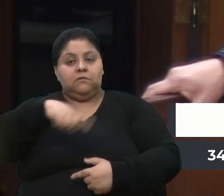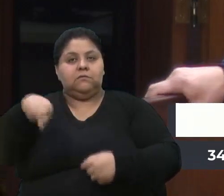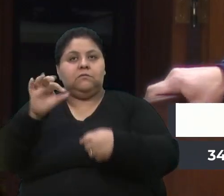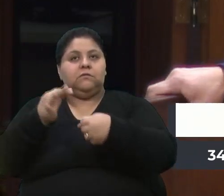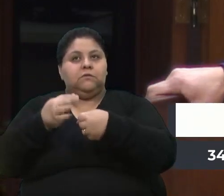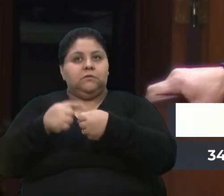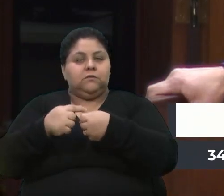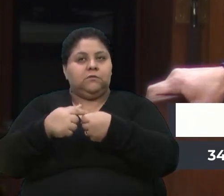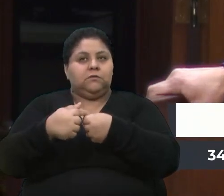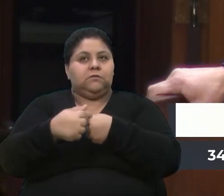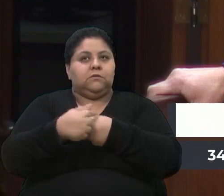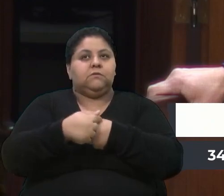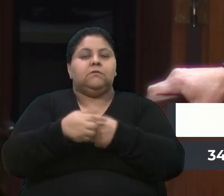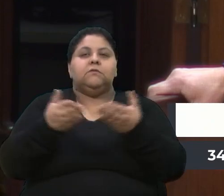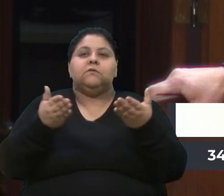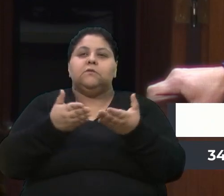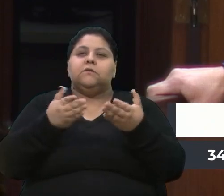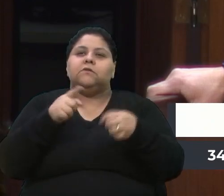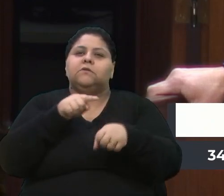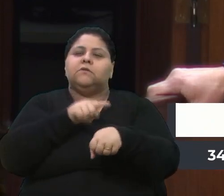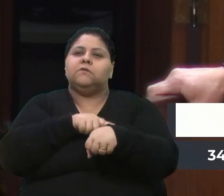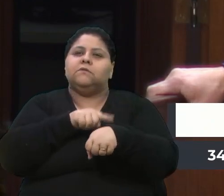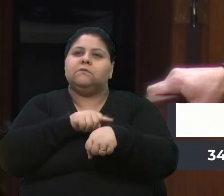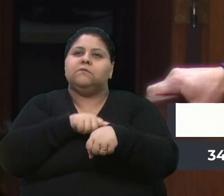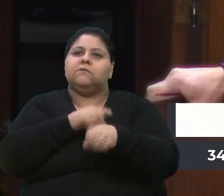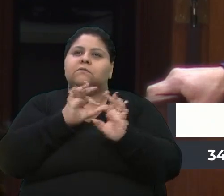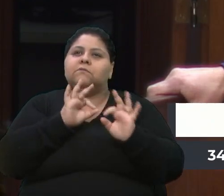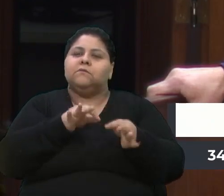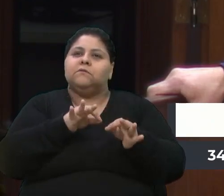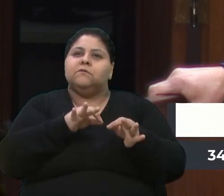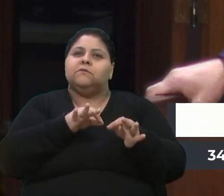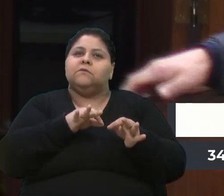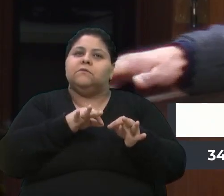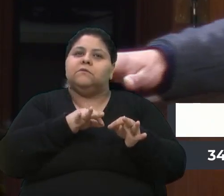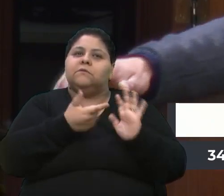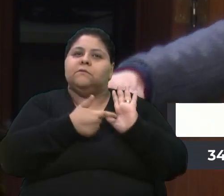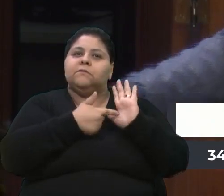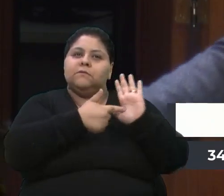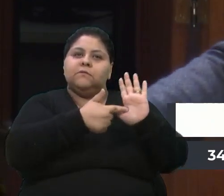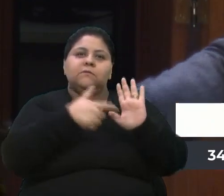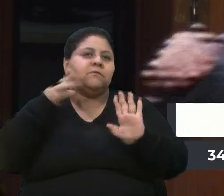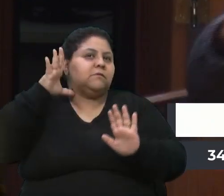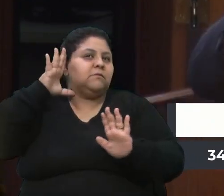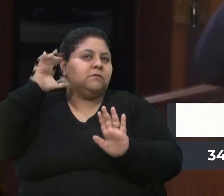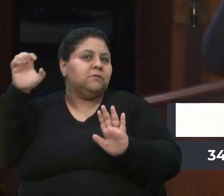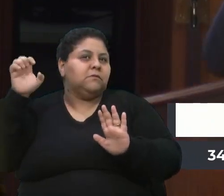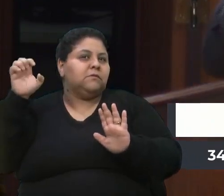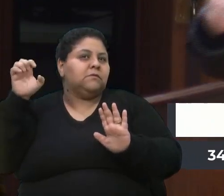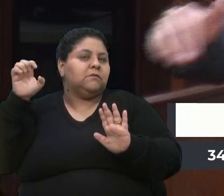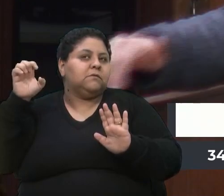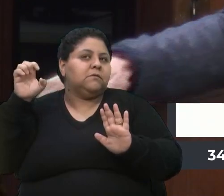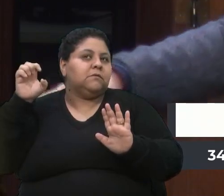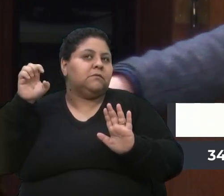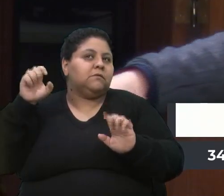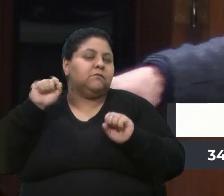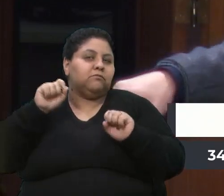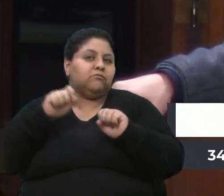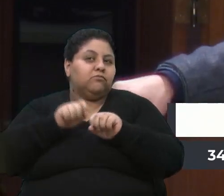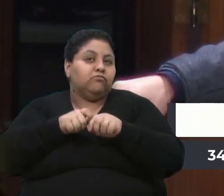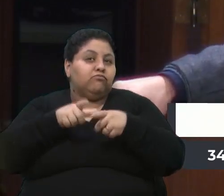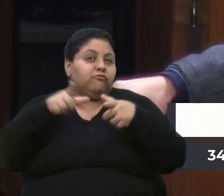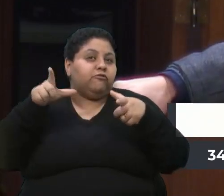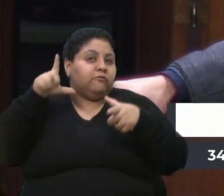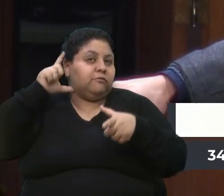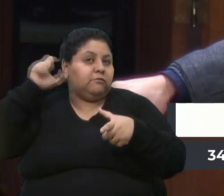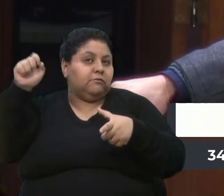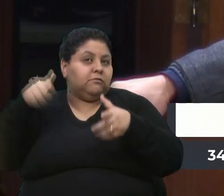Sul. Vamos ver se temos o tempo hábil. A Adriane vai exibir um áudio. Por gentileza, TV Cano, se puder aumentar o máximo possível, eu